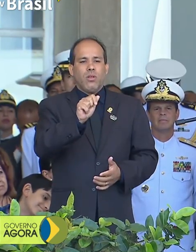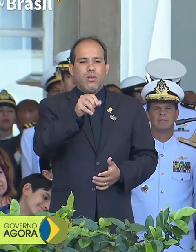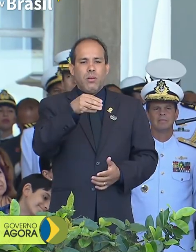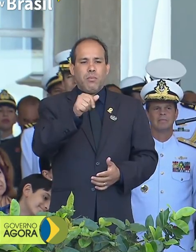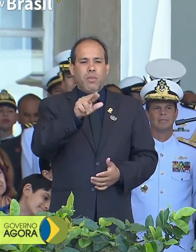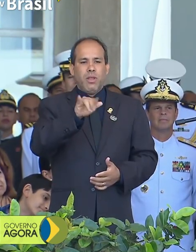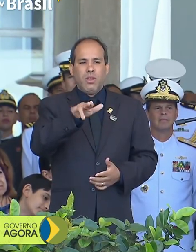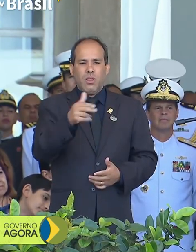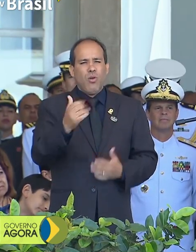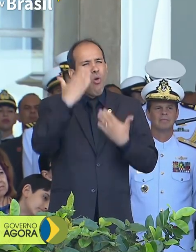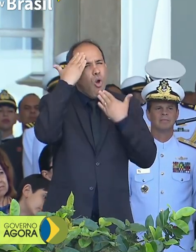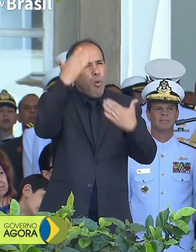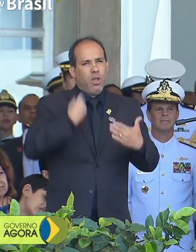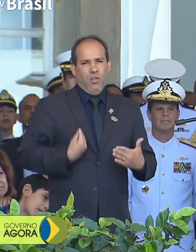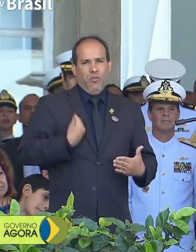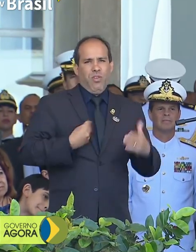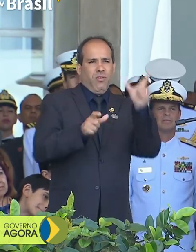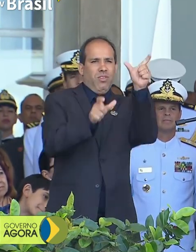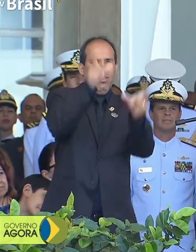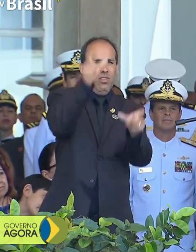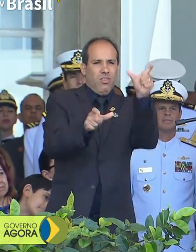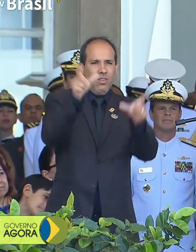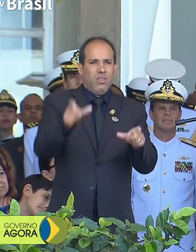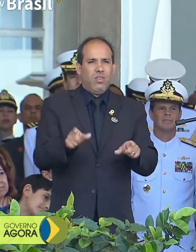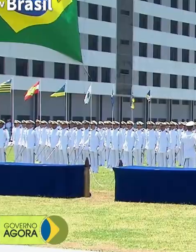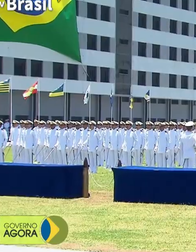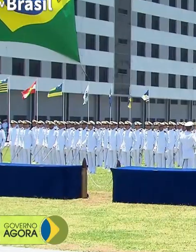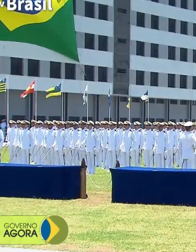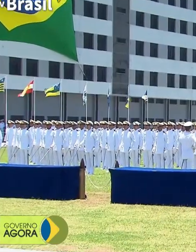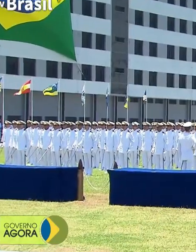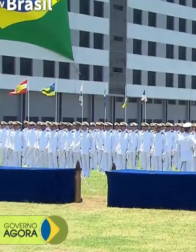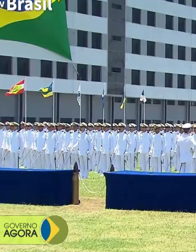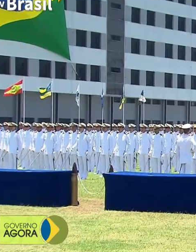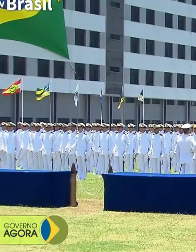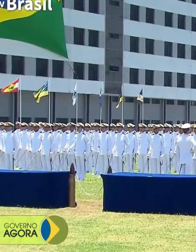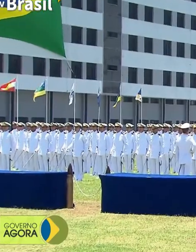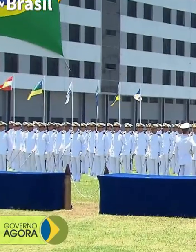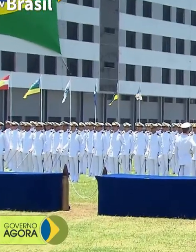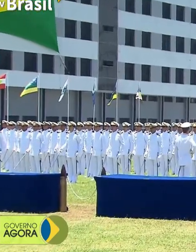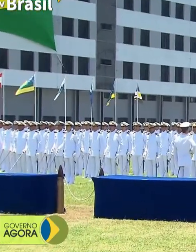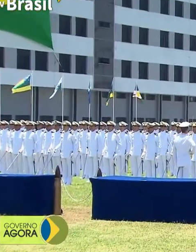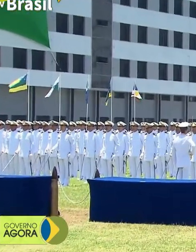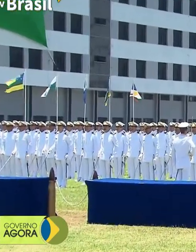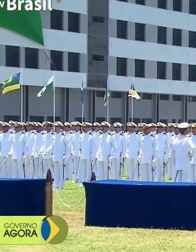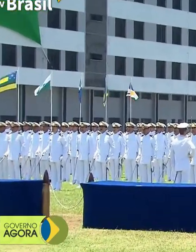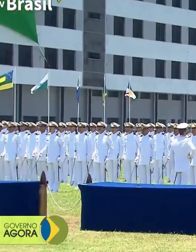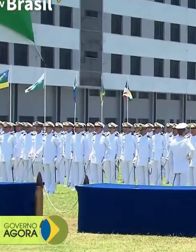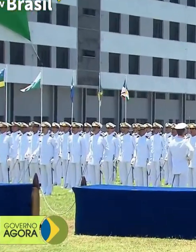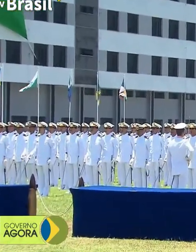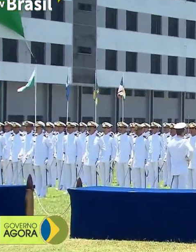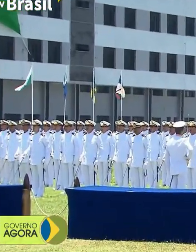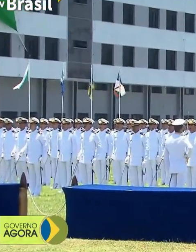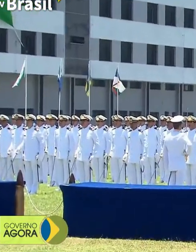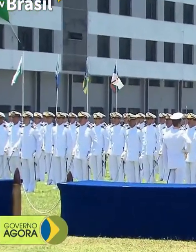por existirem. Obrigado por confiarem na pátria. A pátria confia em vocês. A